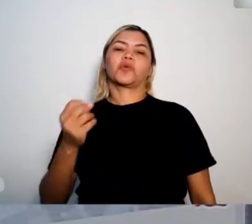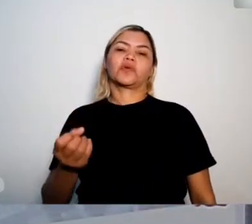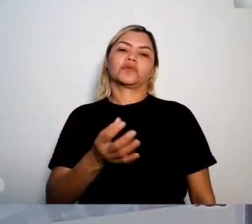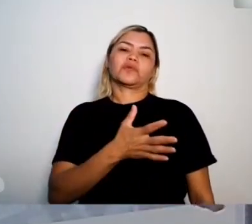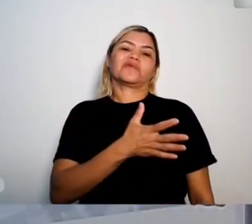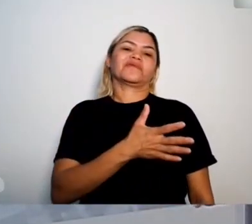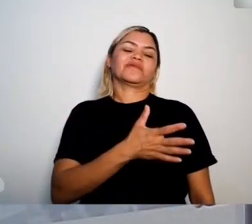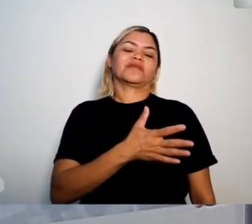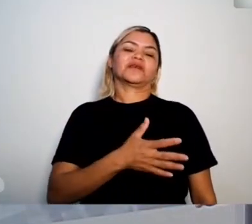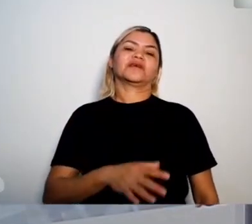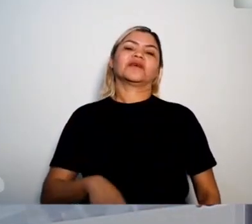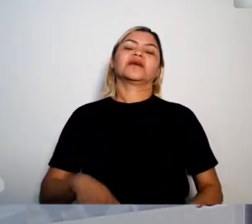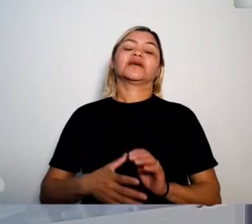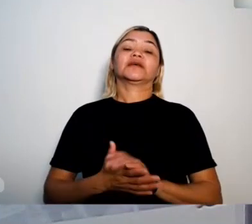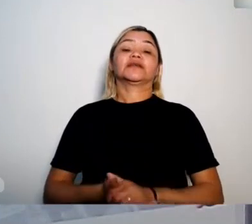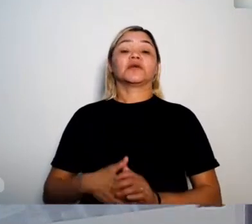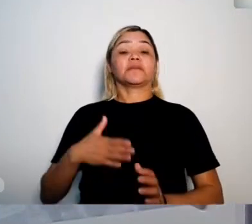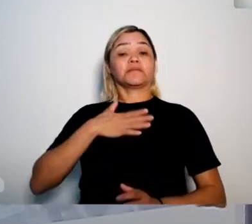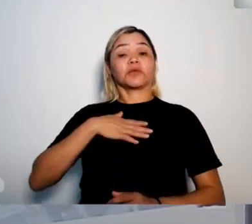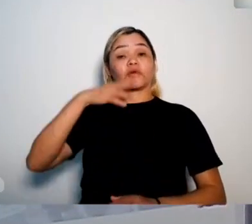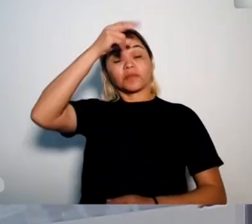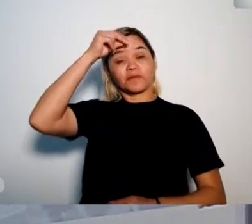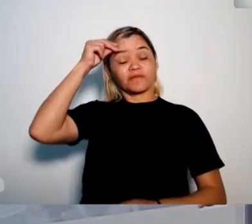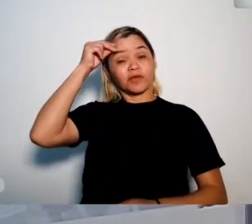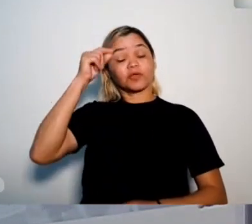deixar de falar do meu prefeito, nosso prefeito,